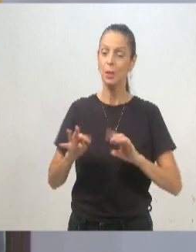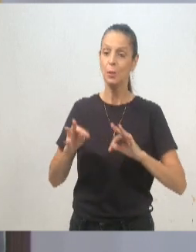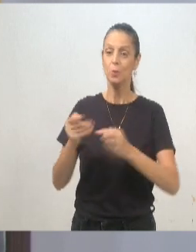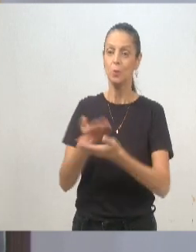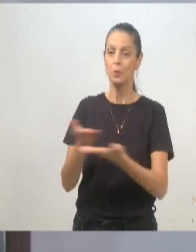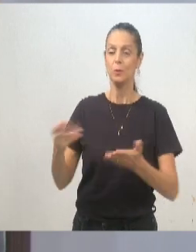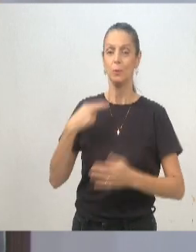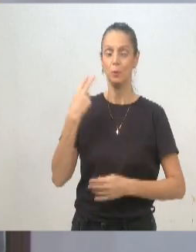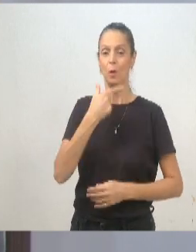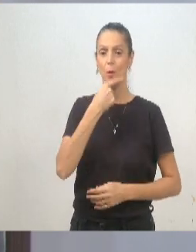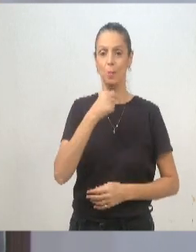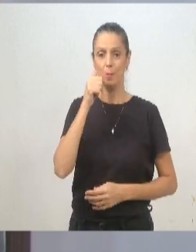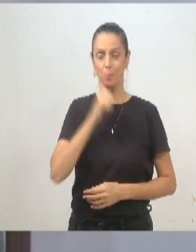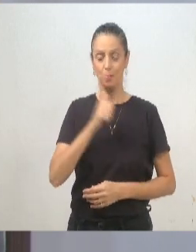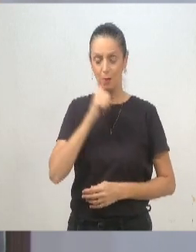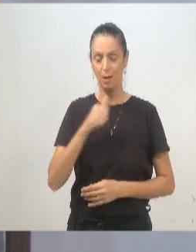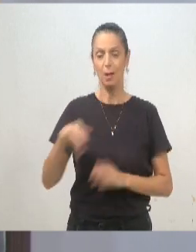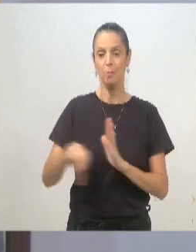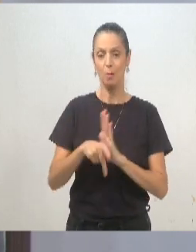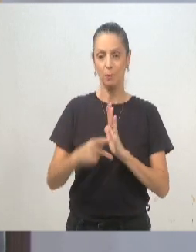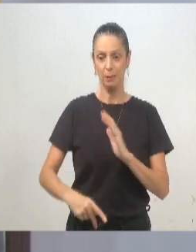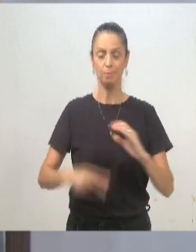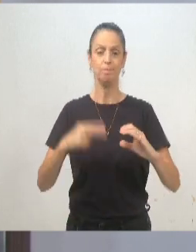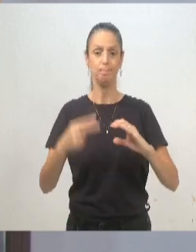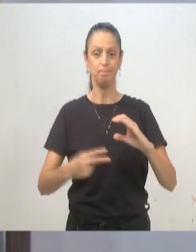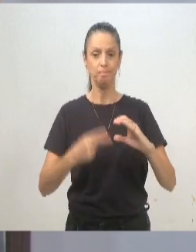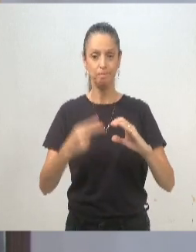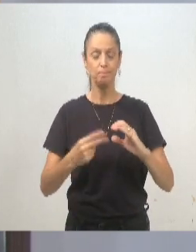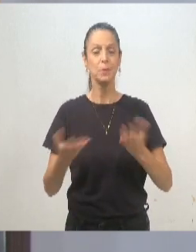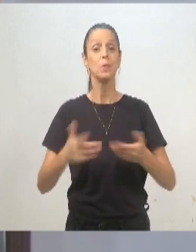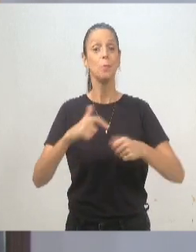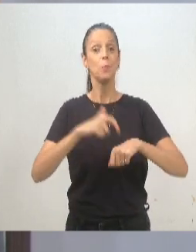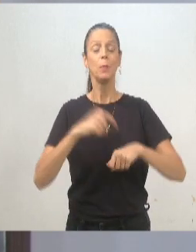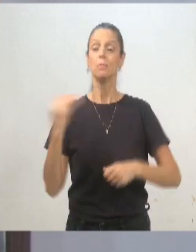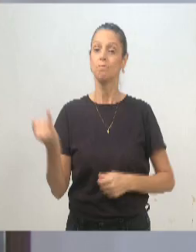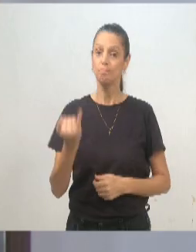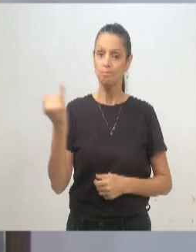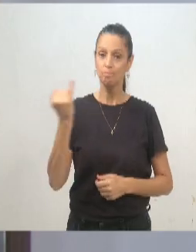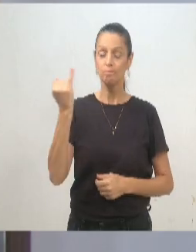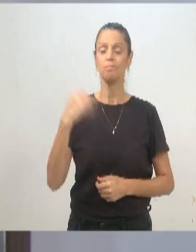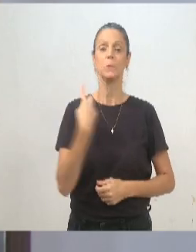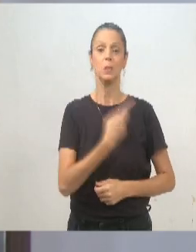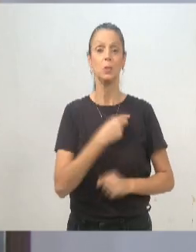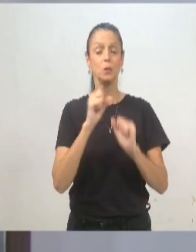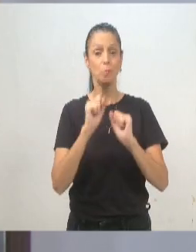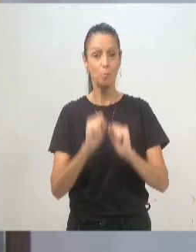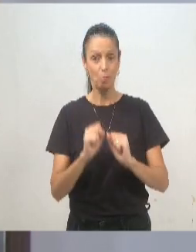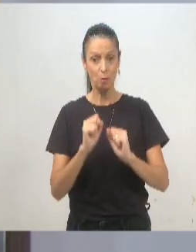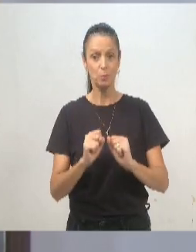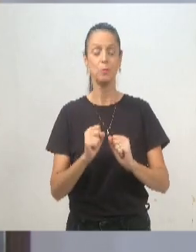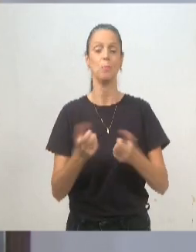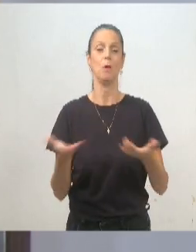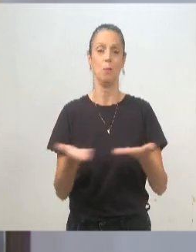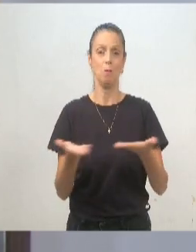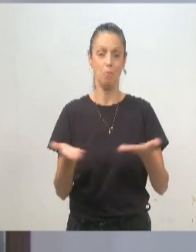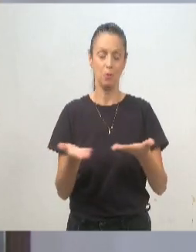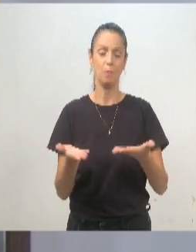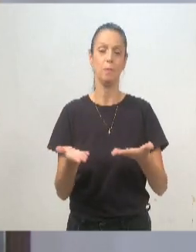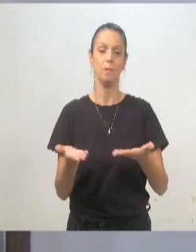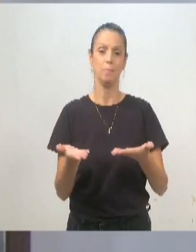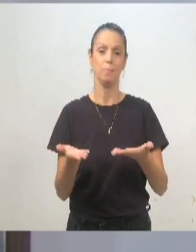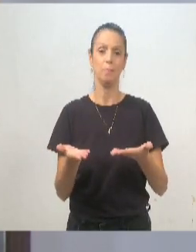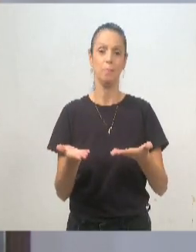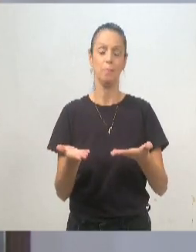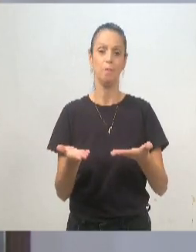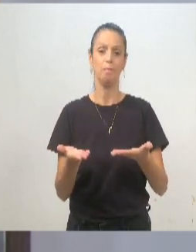e vereadoras desta casa, para um momento importante de que nós possamos restabelecer